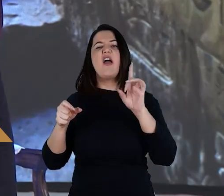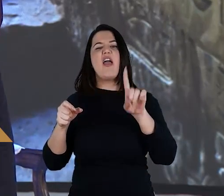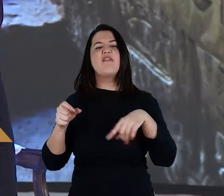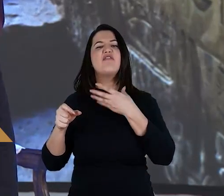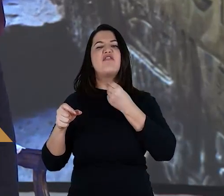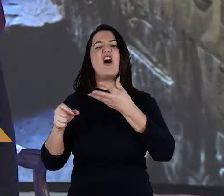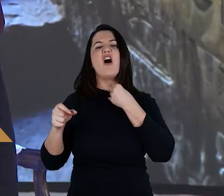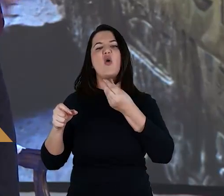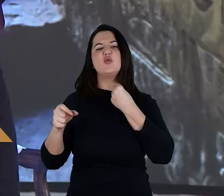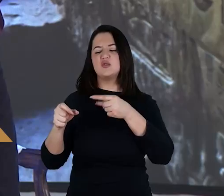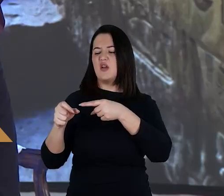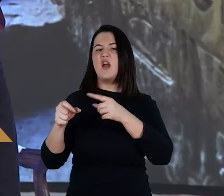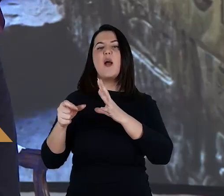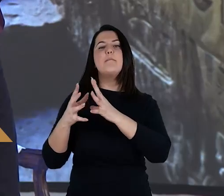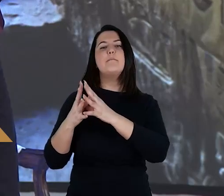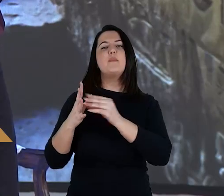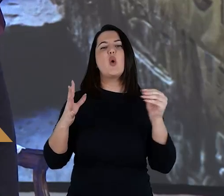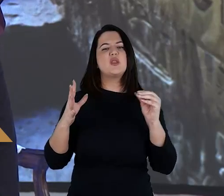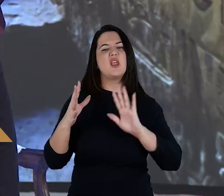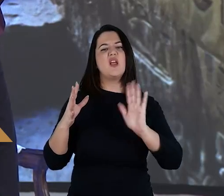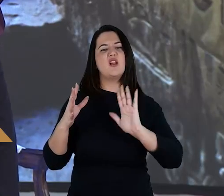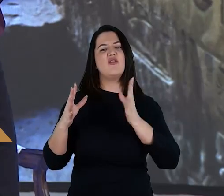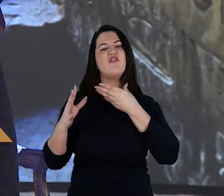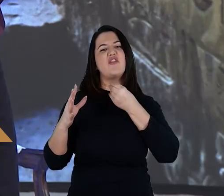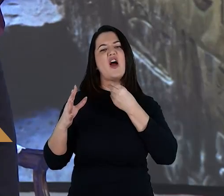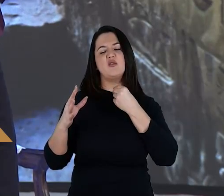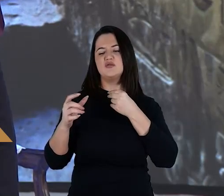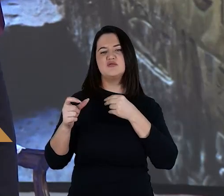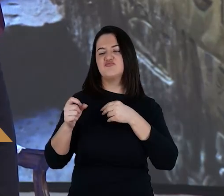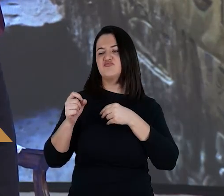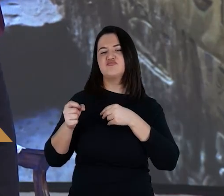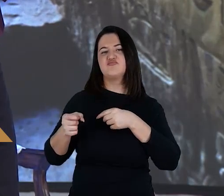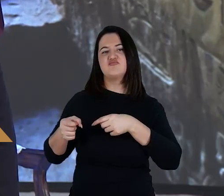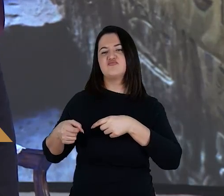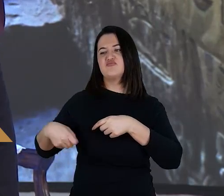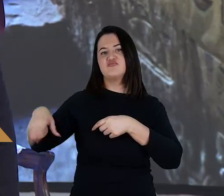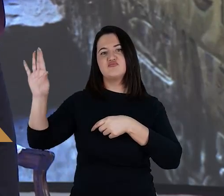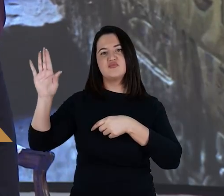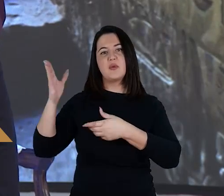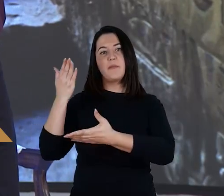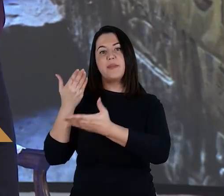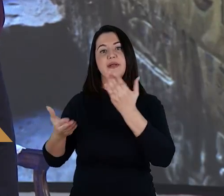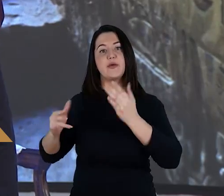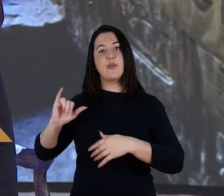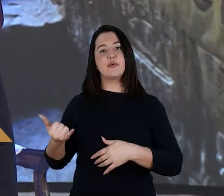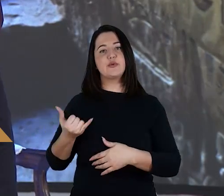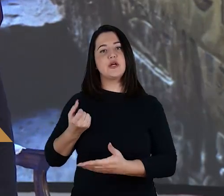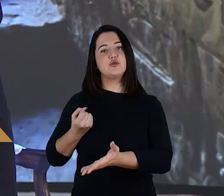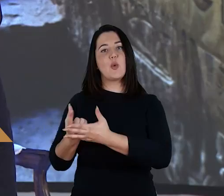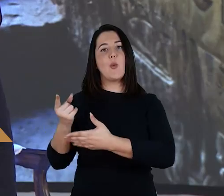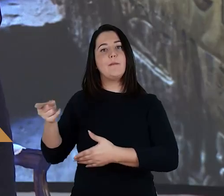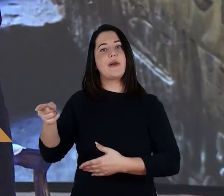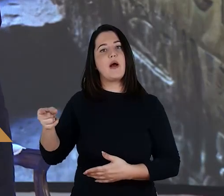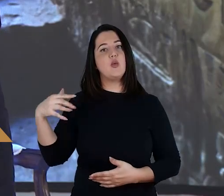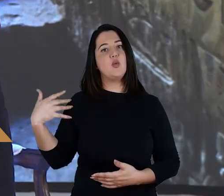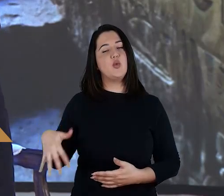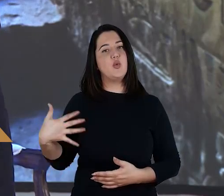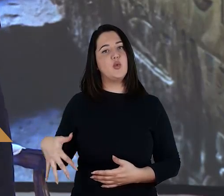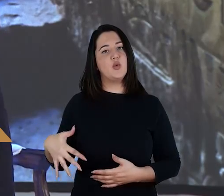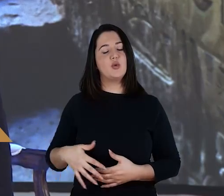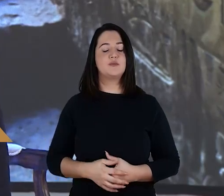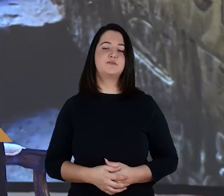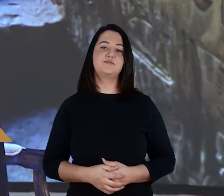imitação ou falsificação de algo antigo. Por isso, o Museu Britânico perdeu a oportunidade de comprar um grande